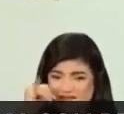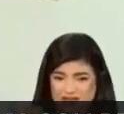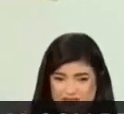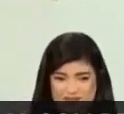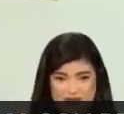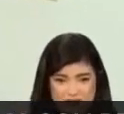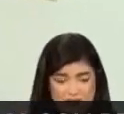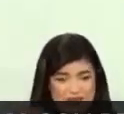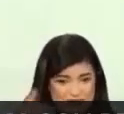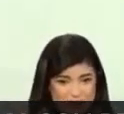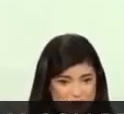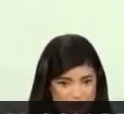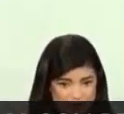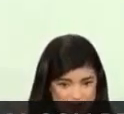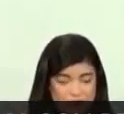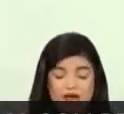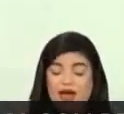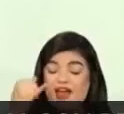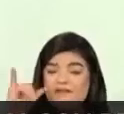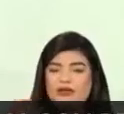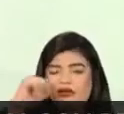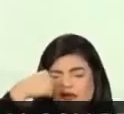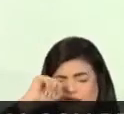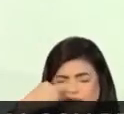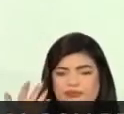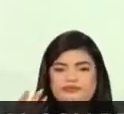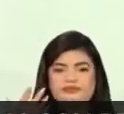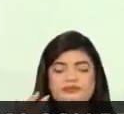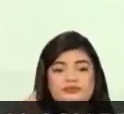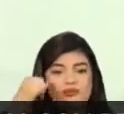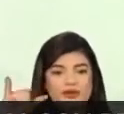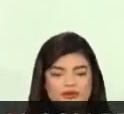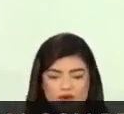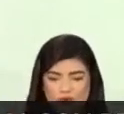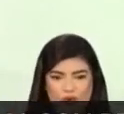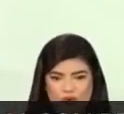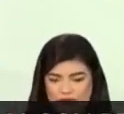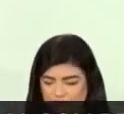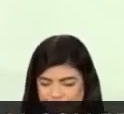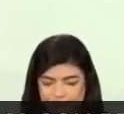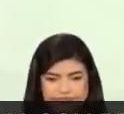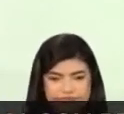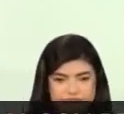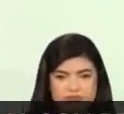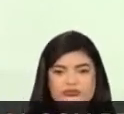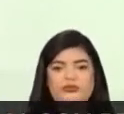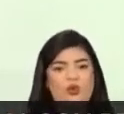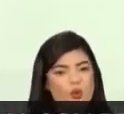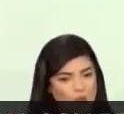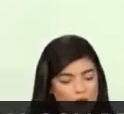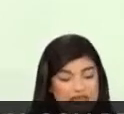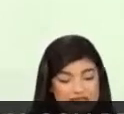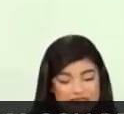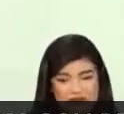o tratamento da doença. Não tocar os olhos, evitar tocar objetos na rua, sempre que